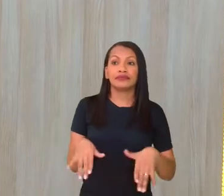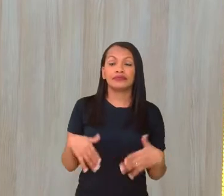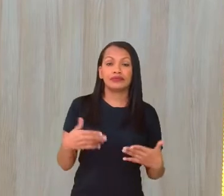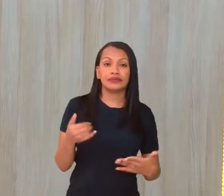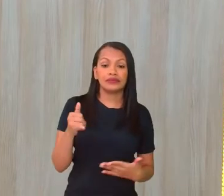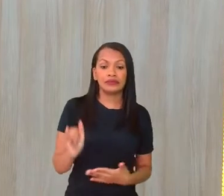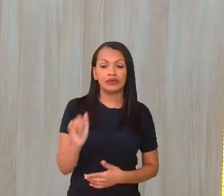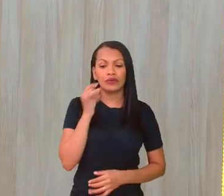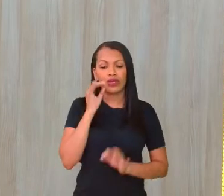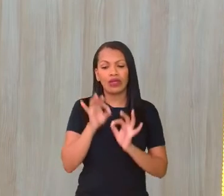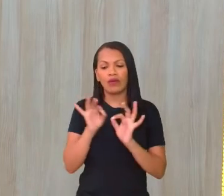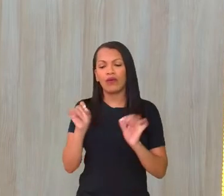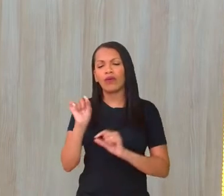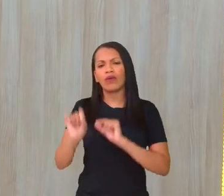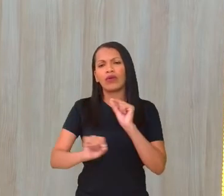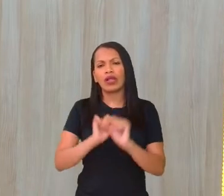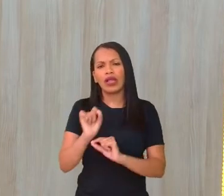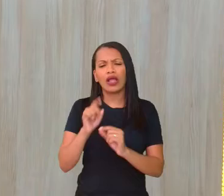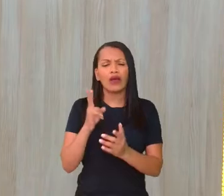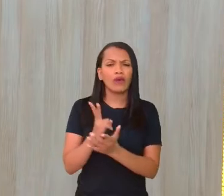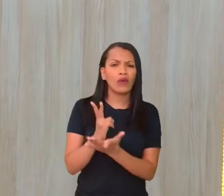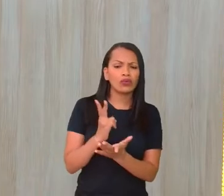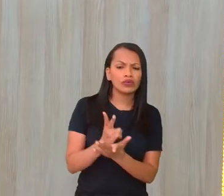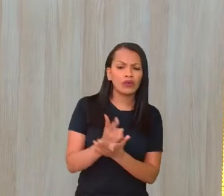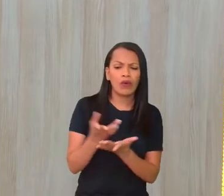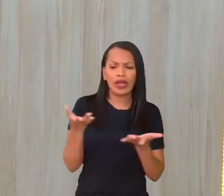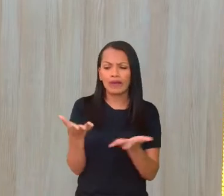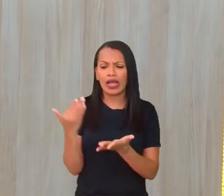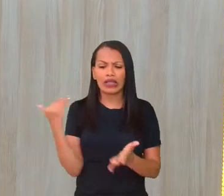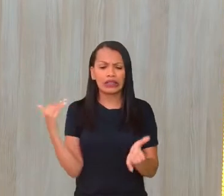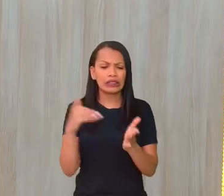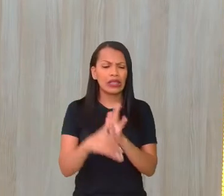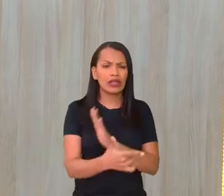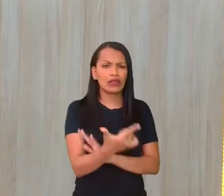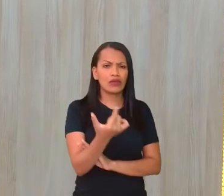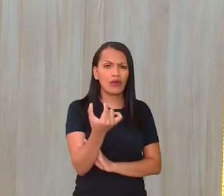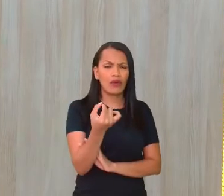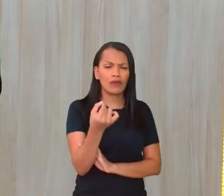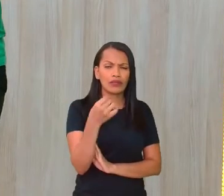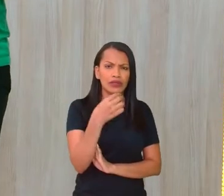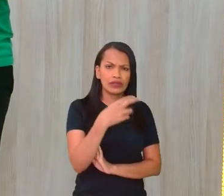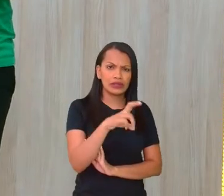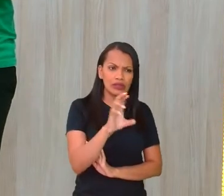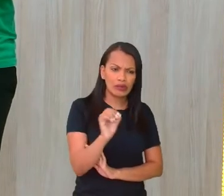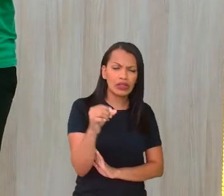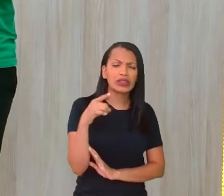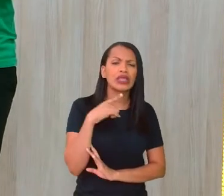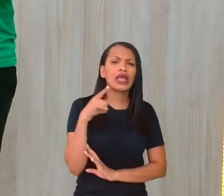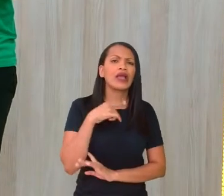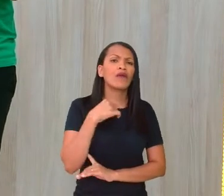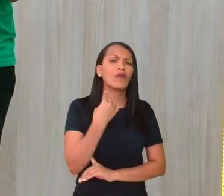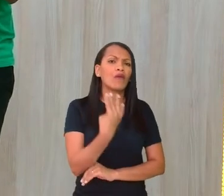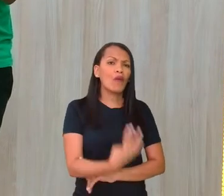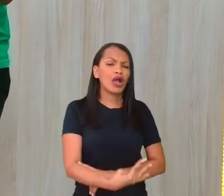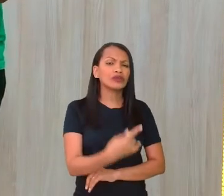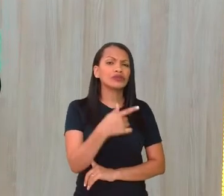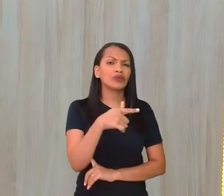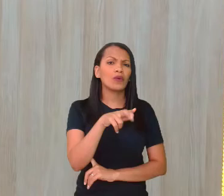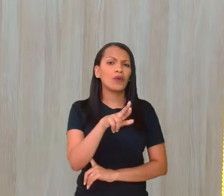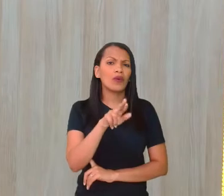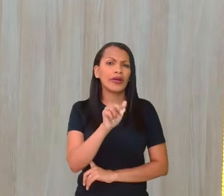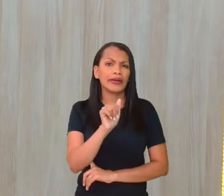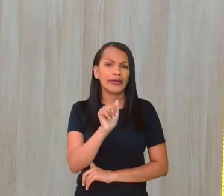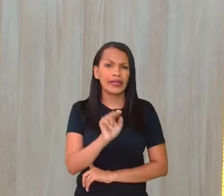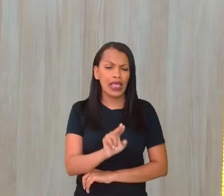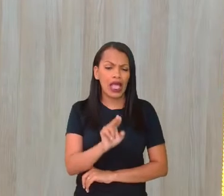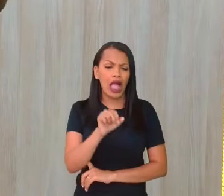se nenhuma medida for tomada e continuar tudo do jeito que está, em 2050 a gente vai ter 4 graus a mais no planeta. E eu já falei aqui para vocês, né,